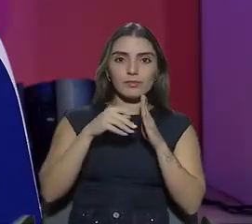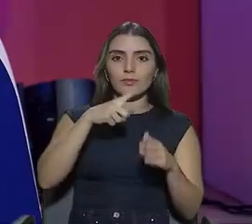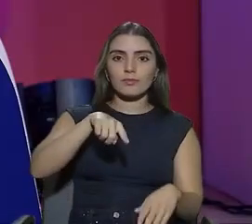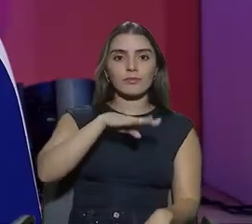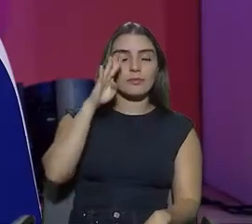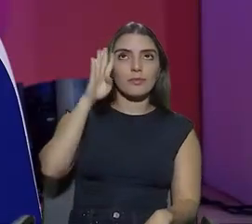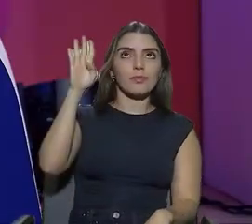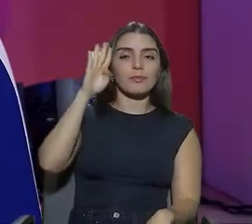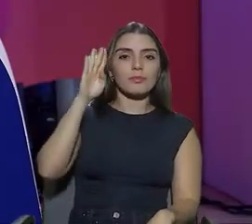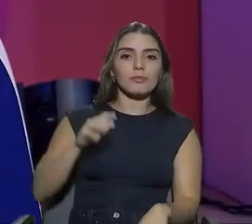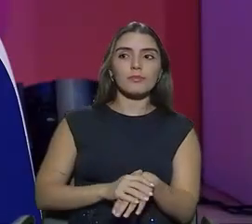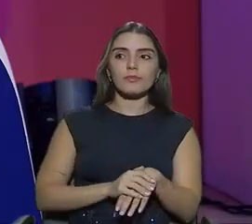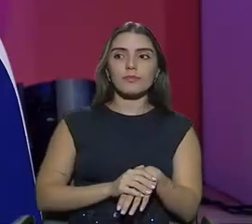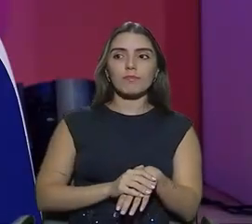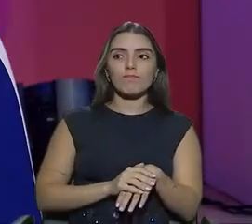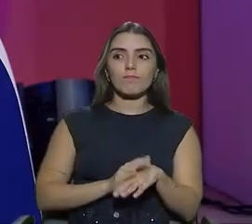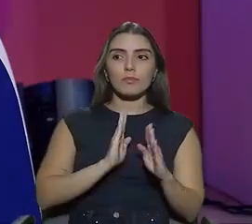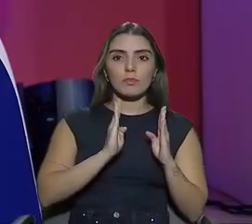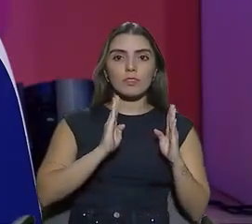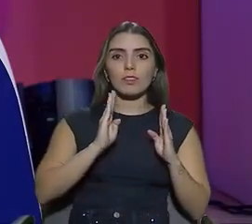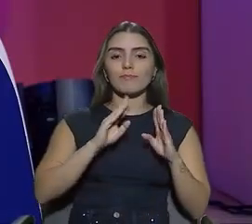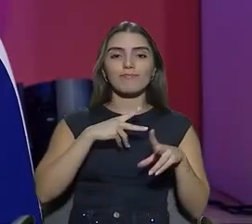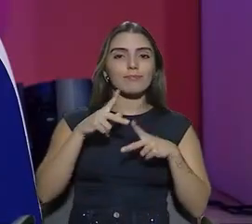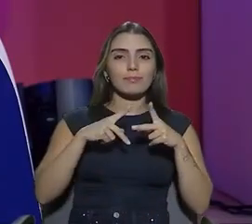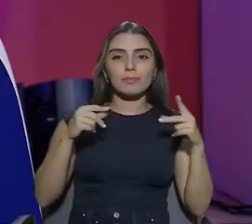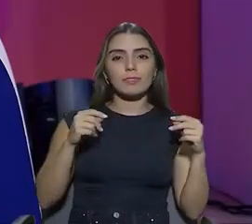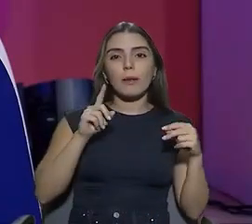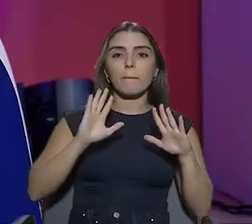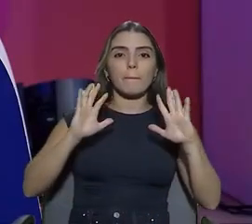naquele período, que foi um grande presente a balada literária ter